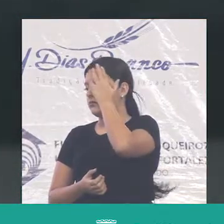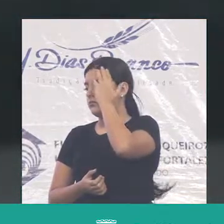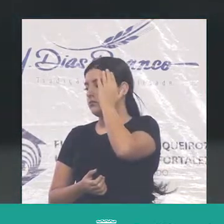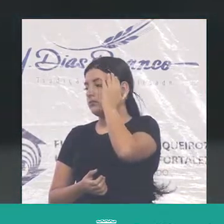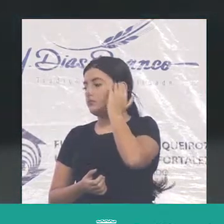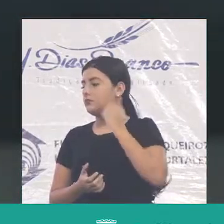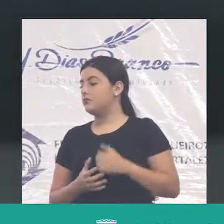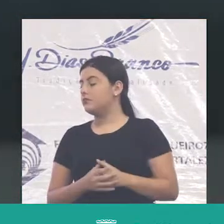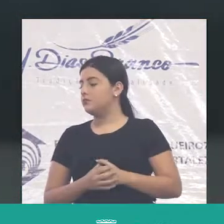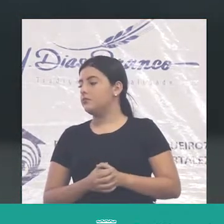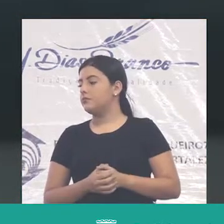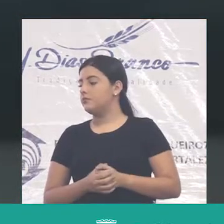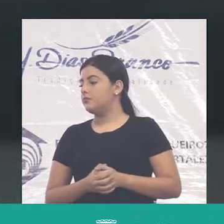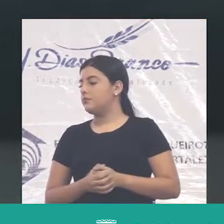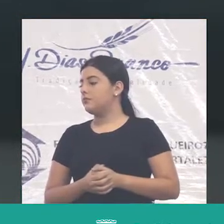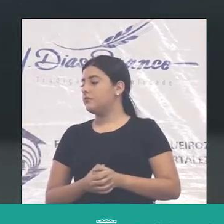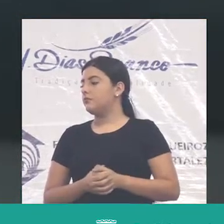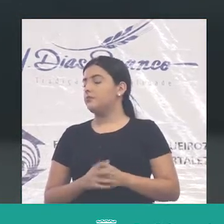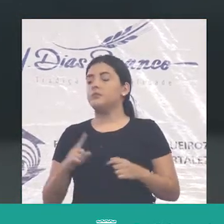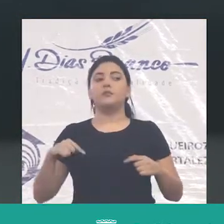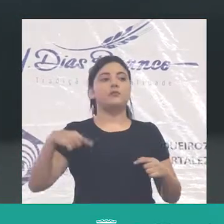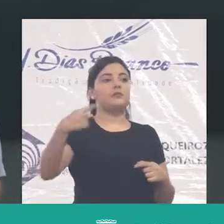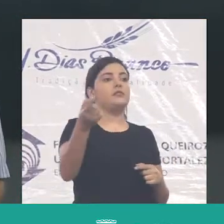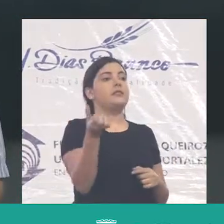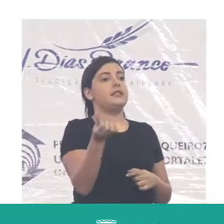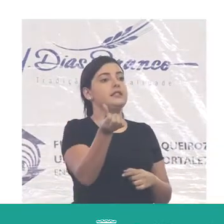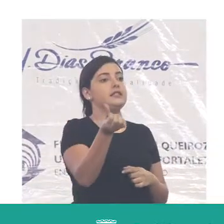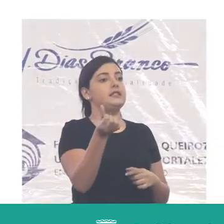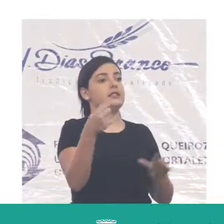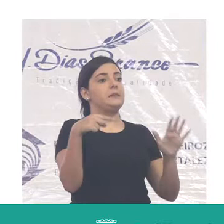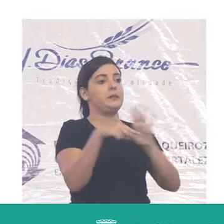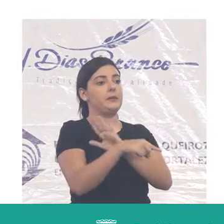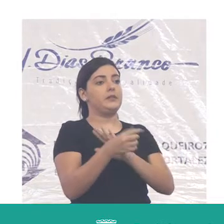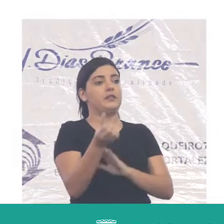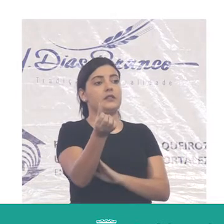Vamos passando adiante. Próxima, questão 6.